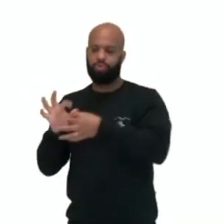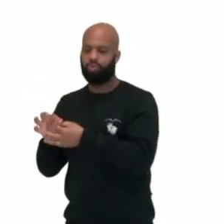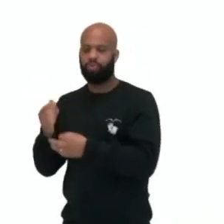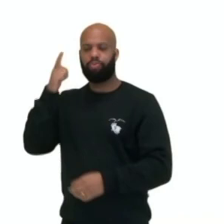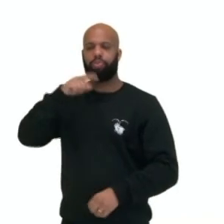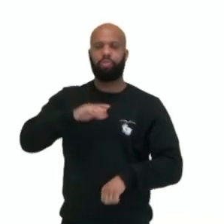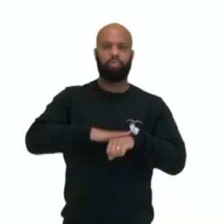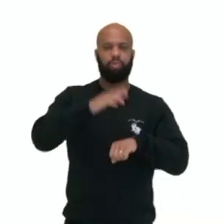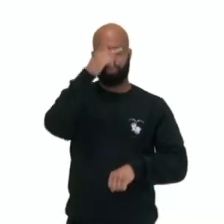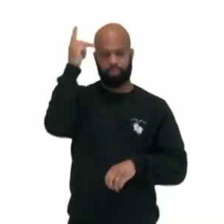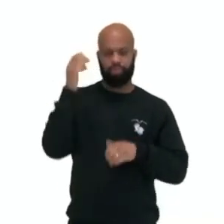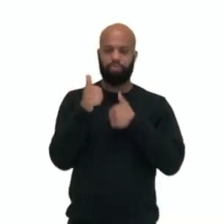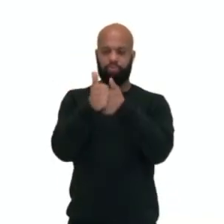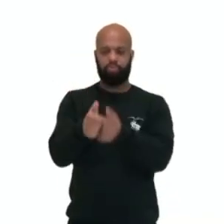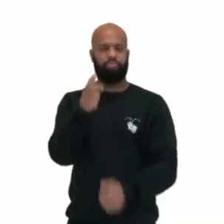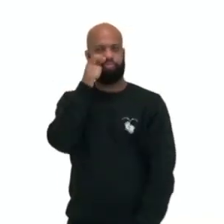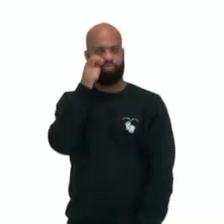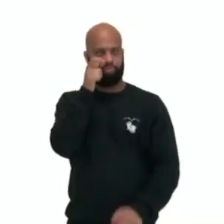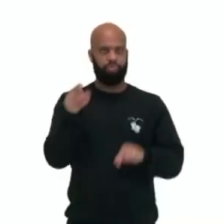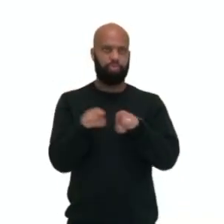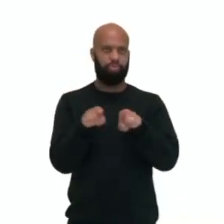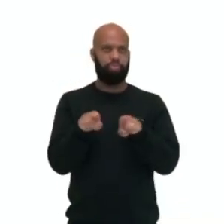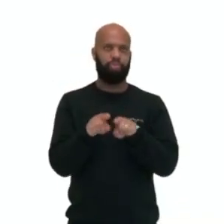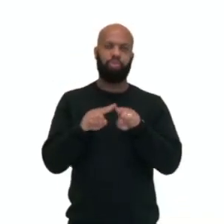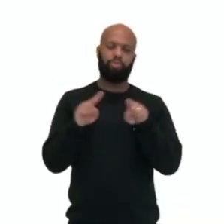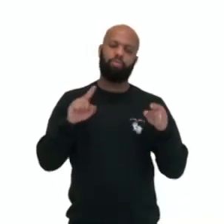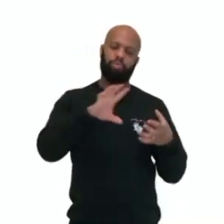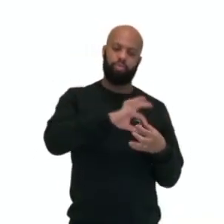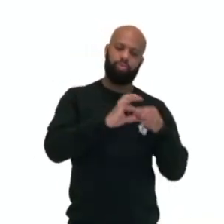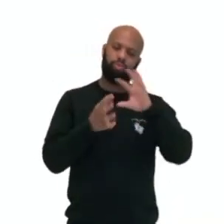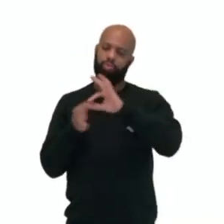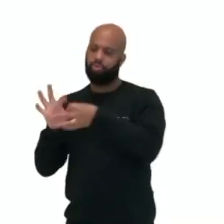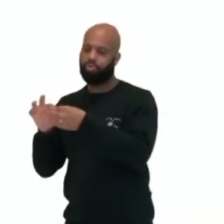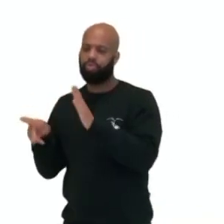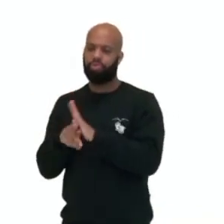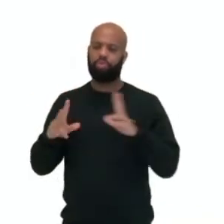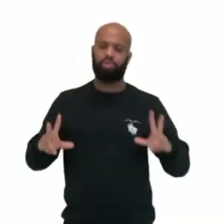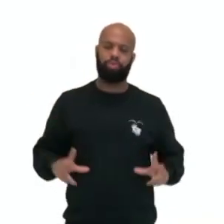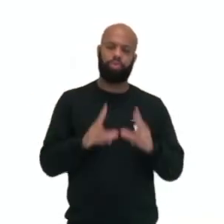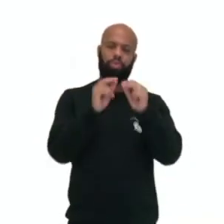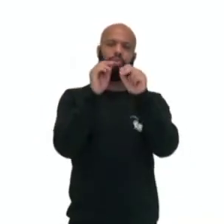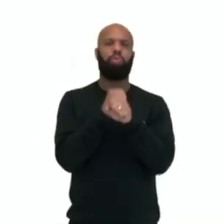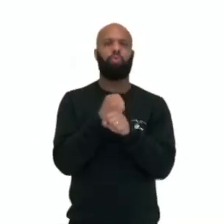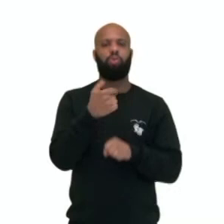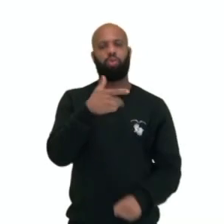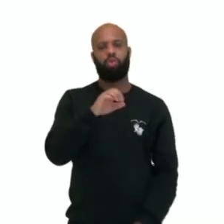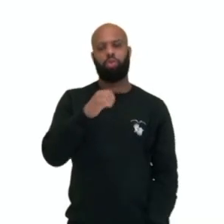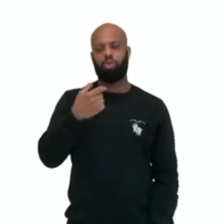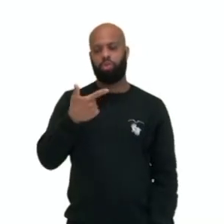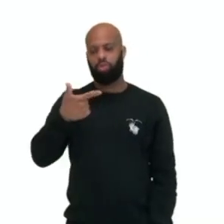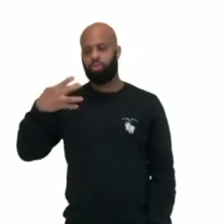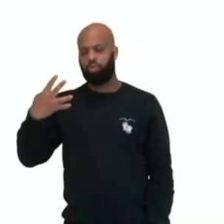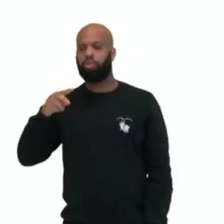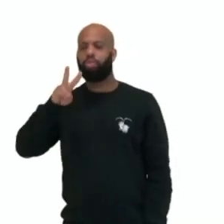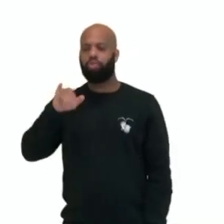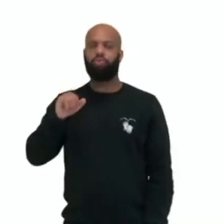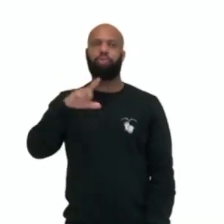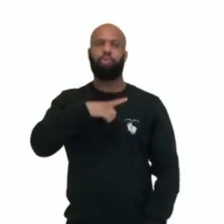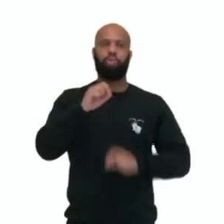fãs, né? Mas, Olimpíadas de Paris em 2024, nós teremos